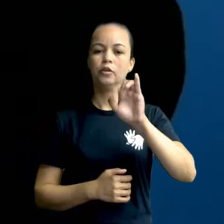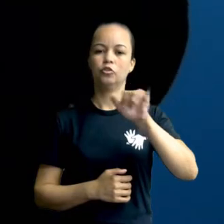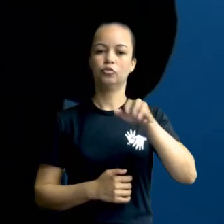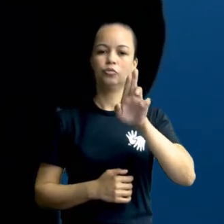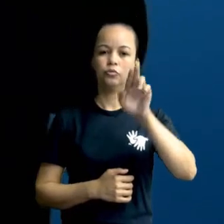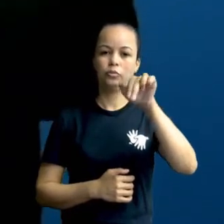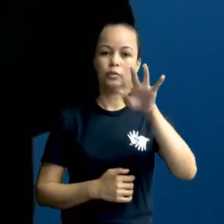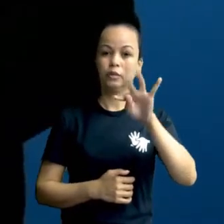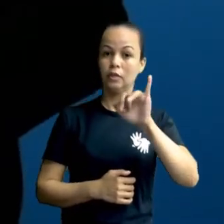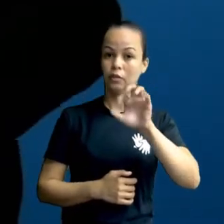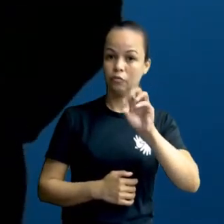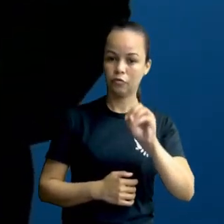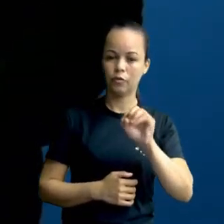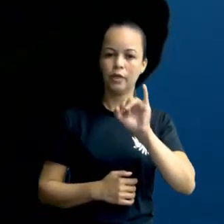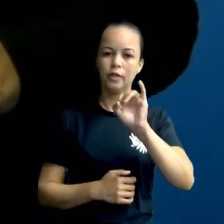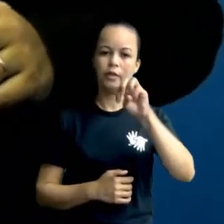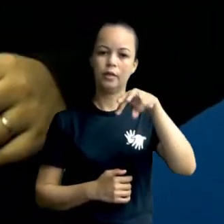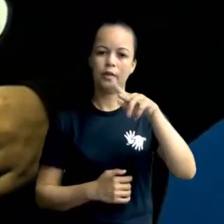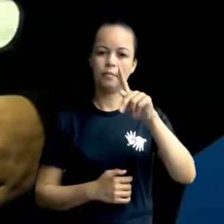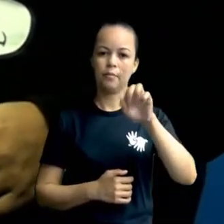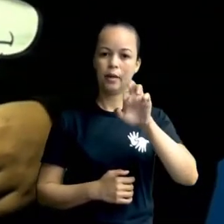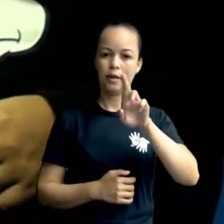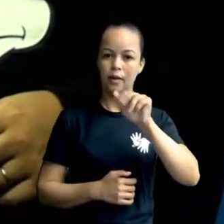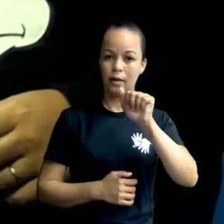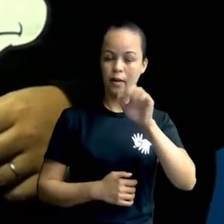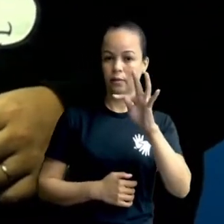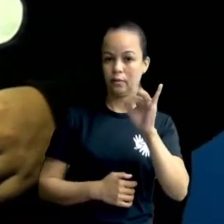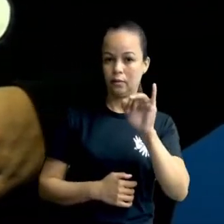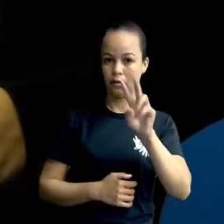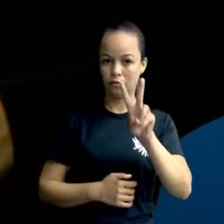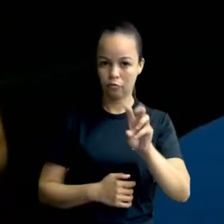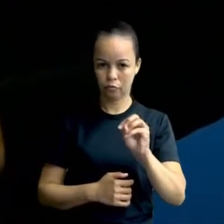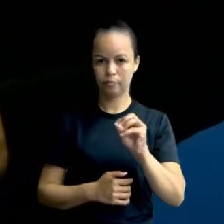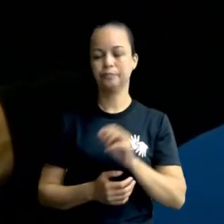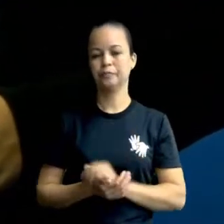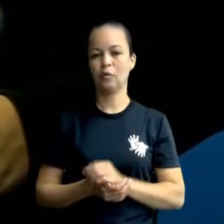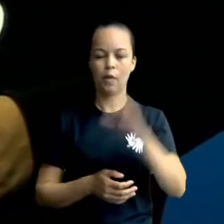imperativo. Vamos aprender sobre cada um deles, gente. Vamos lá?